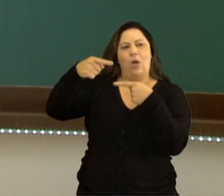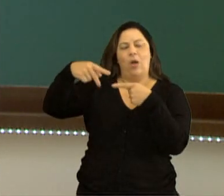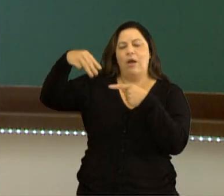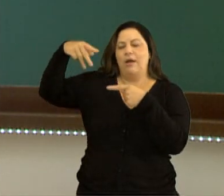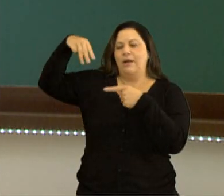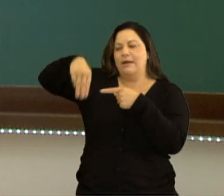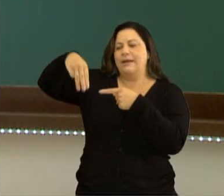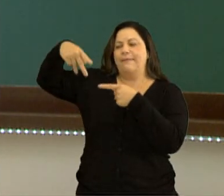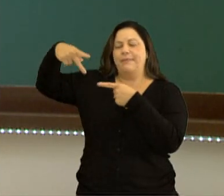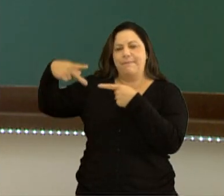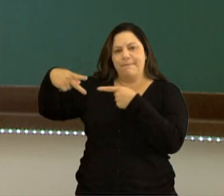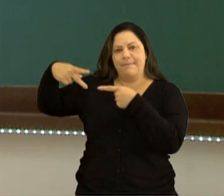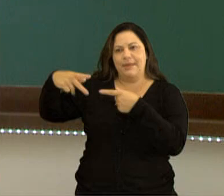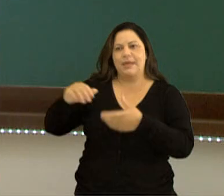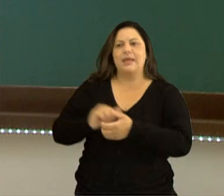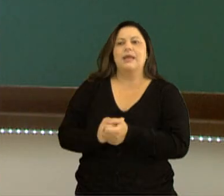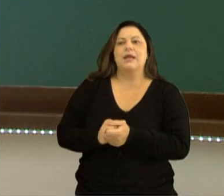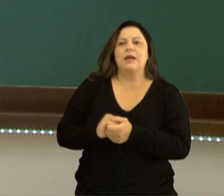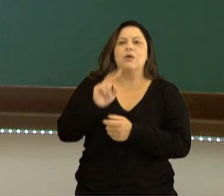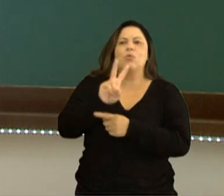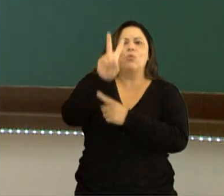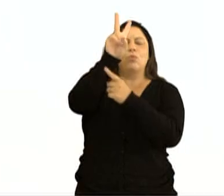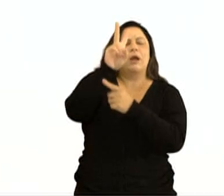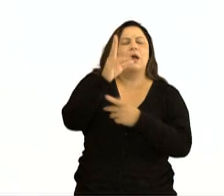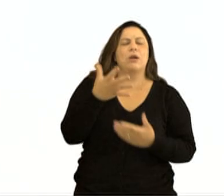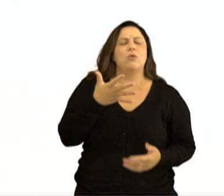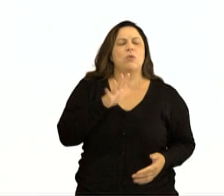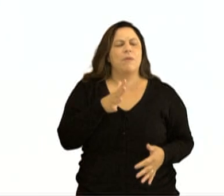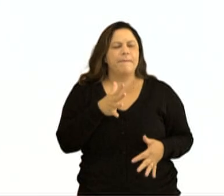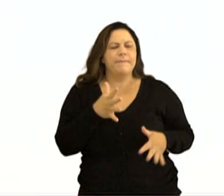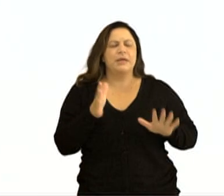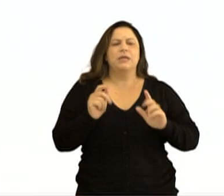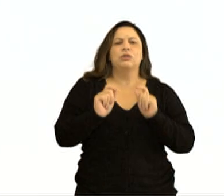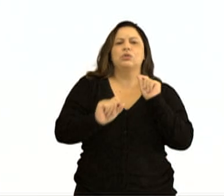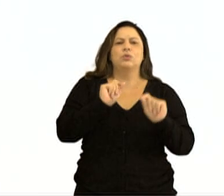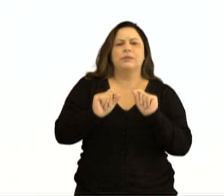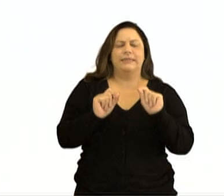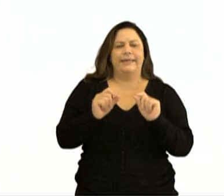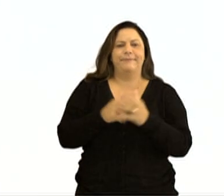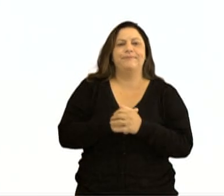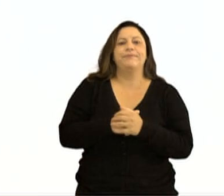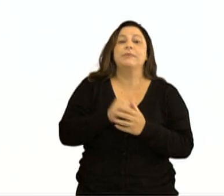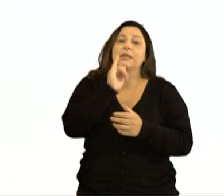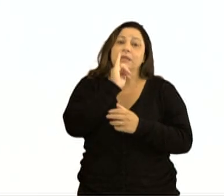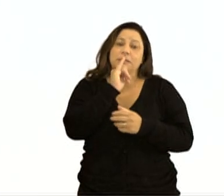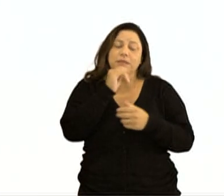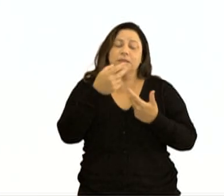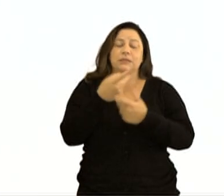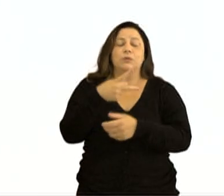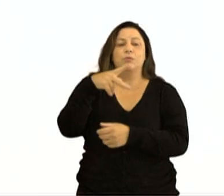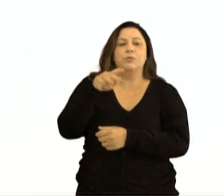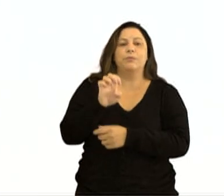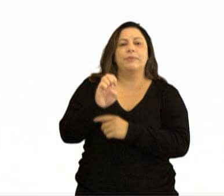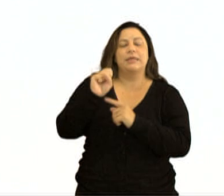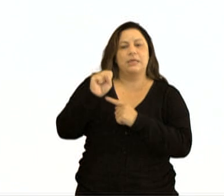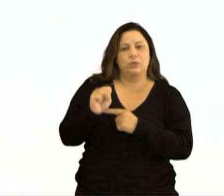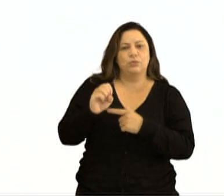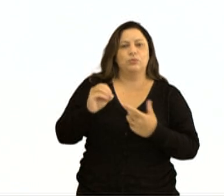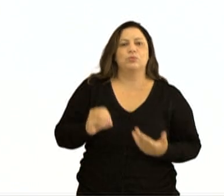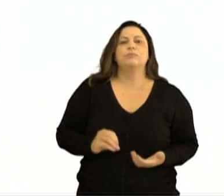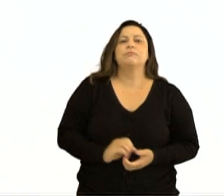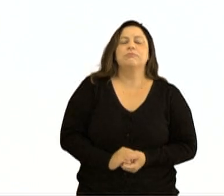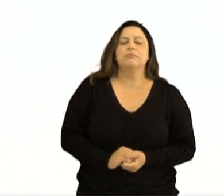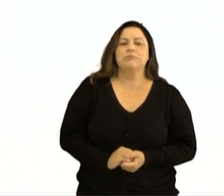parecidas, né? Só que em vez do valor médio agora é o peso, né? O peso de cada um. A gente conhece bastante a média ponderada quando você faz,